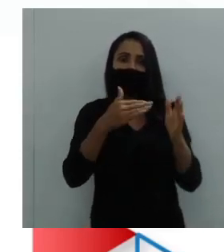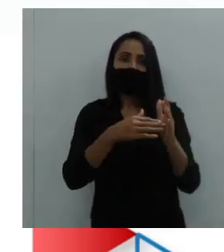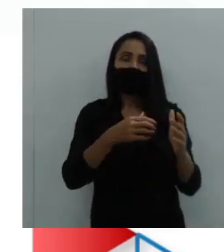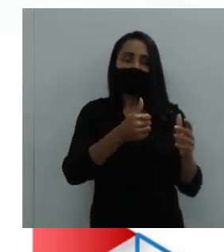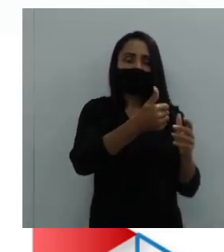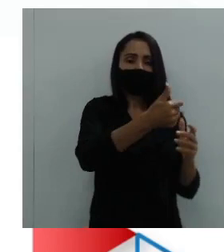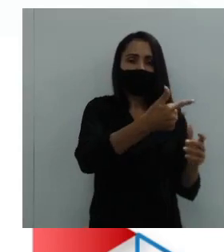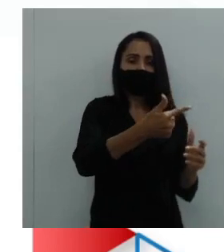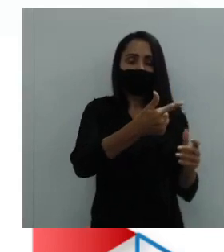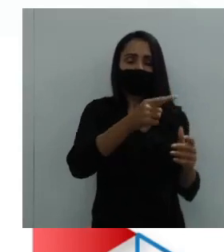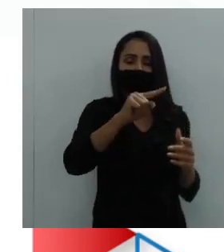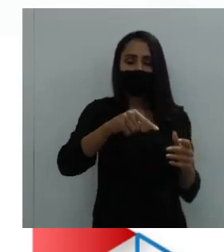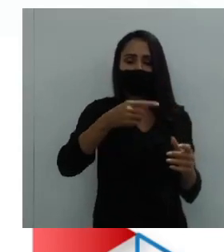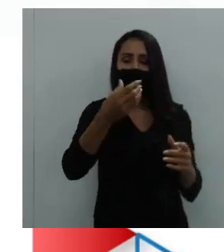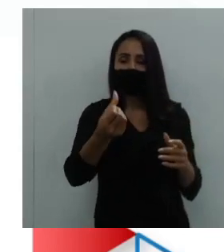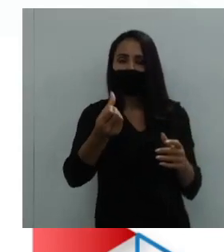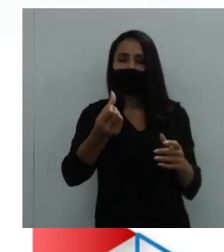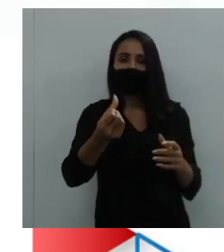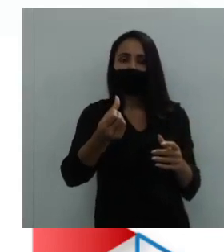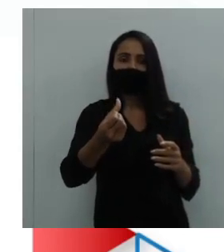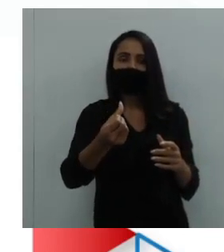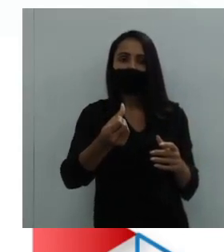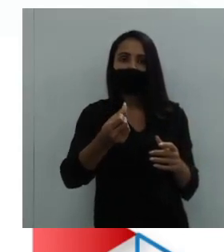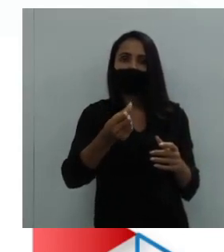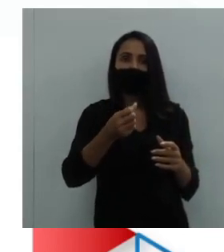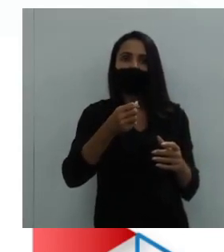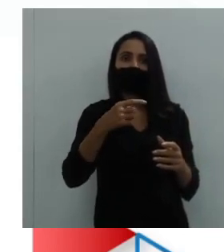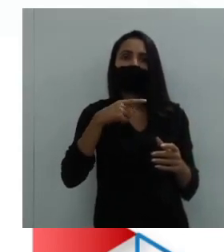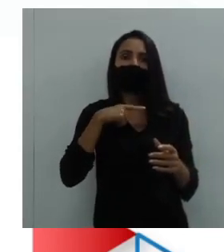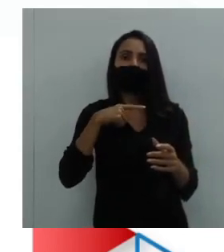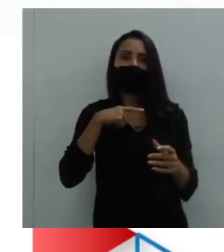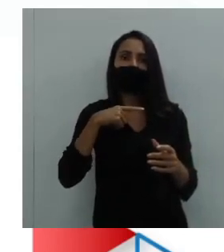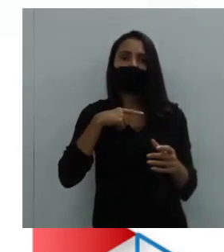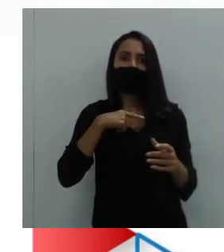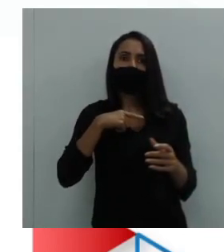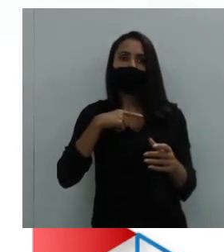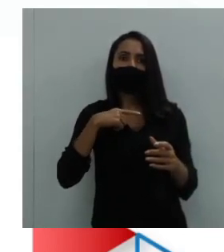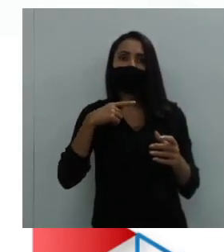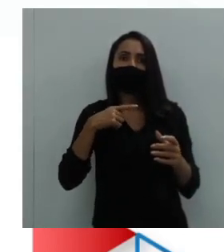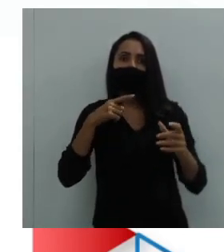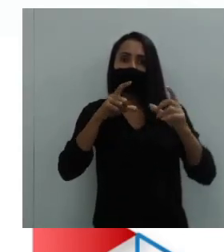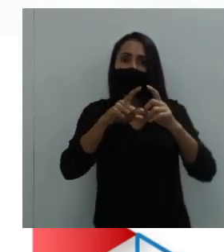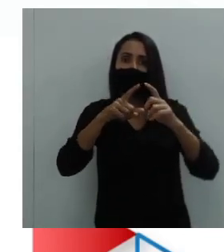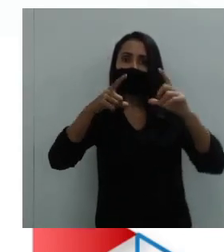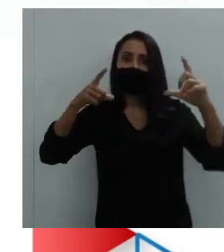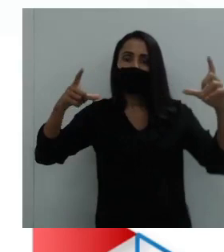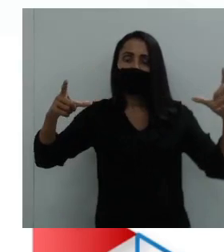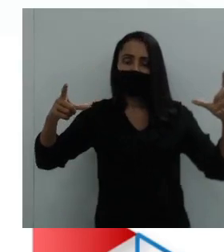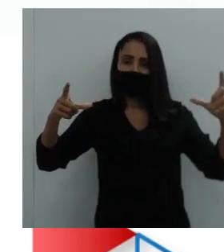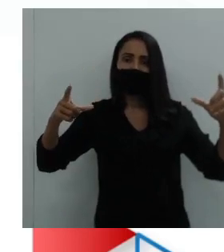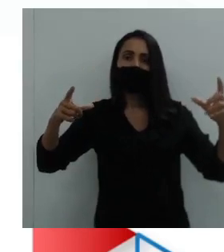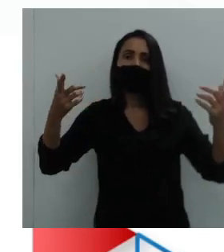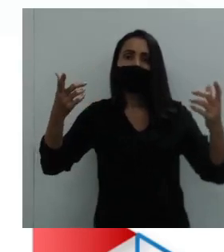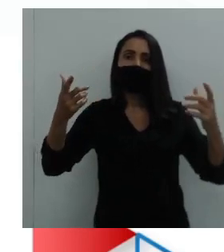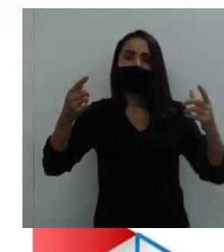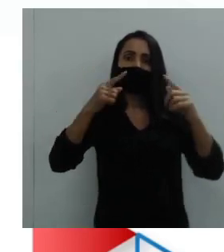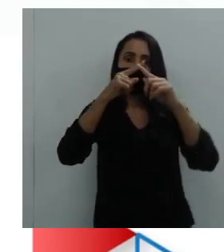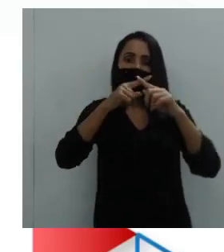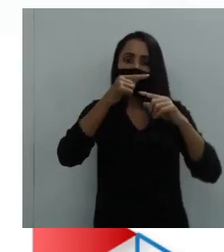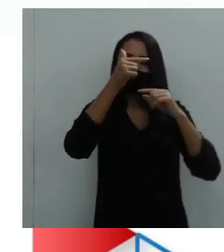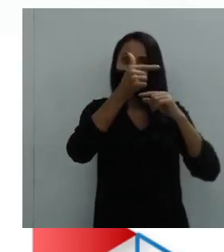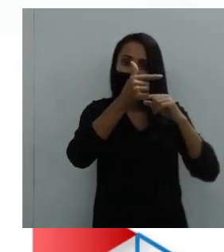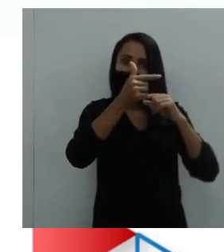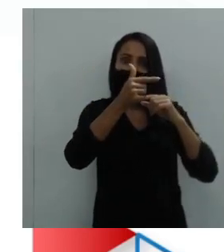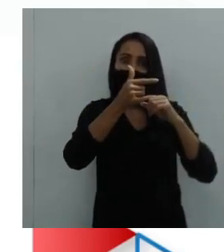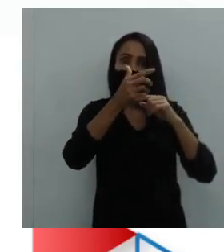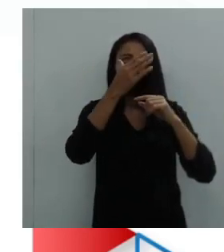e 3, 12 e 6. E eu vou ter aí uma ampliação do fator 2.